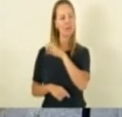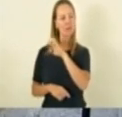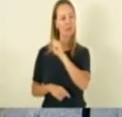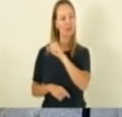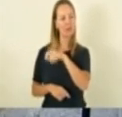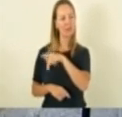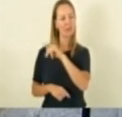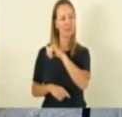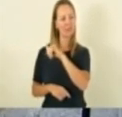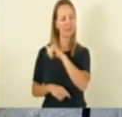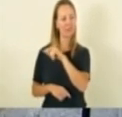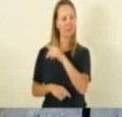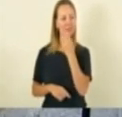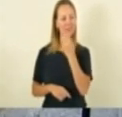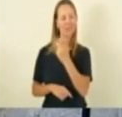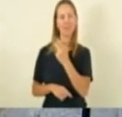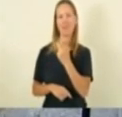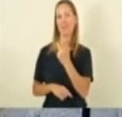Parabéns, doutor.